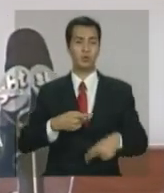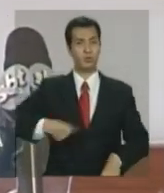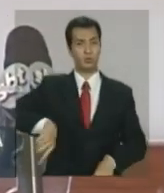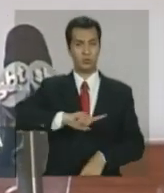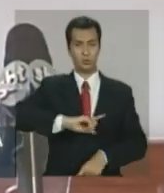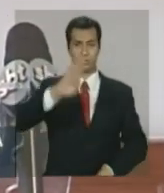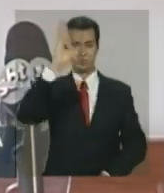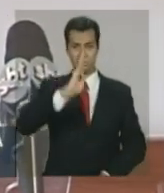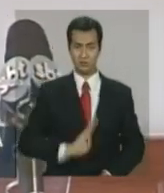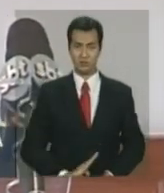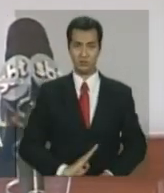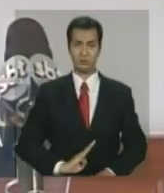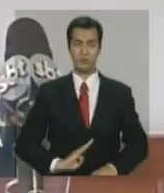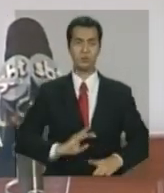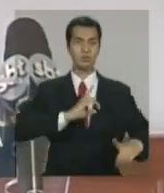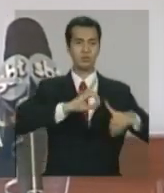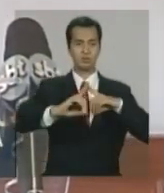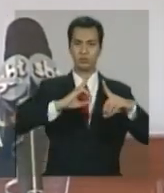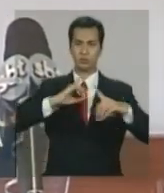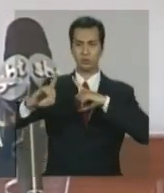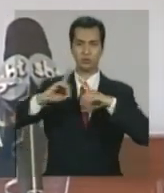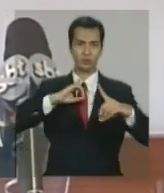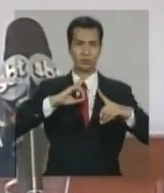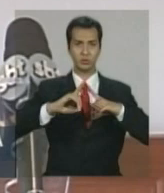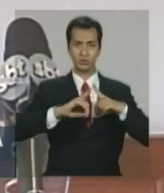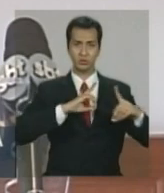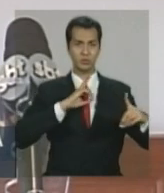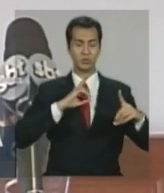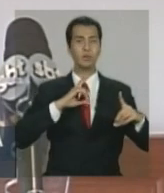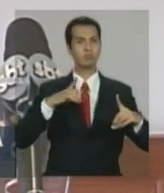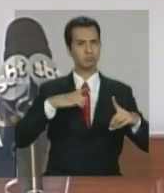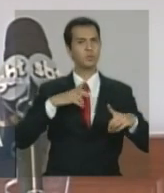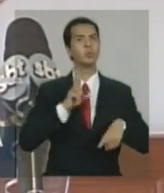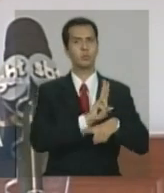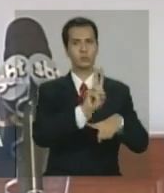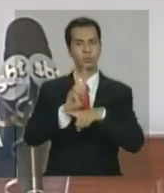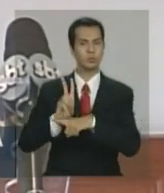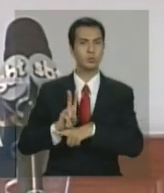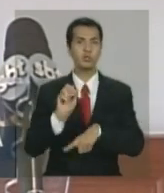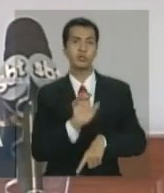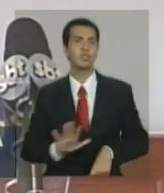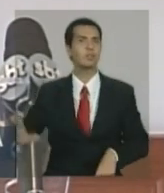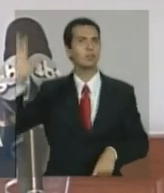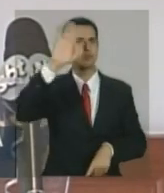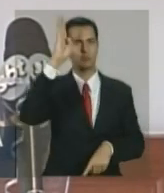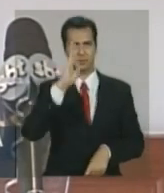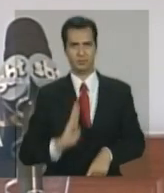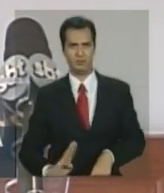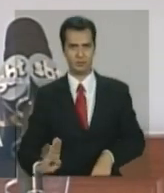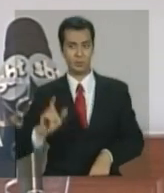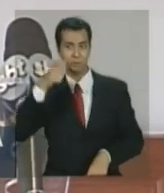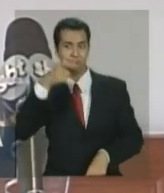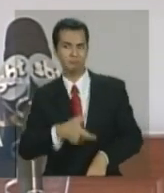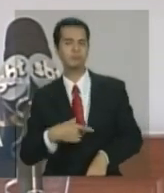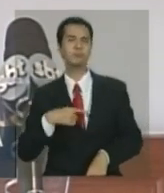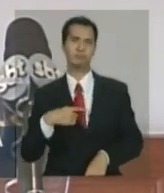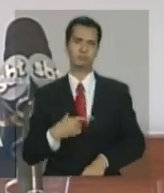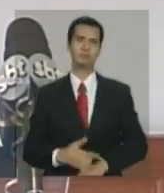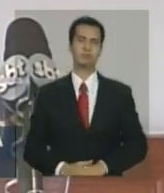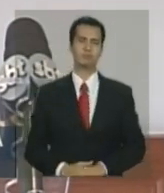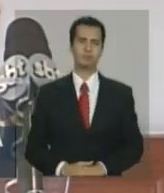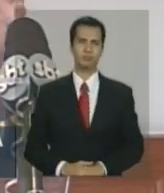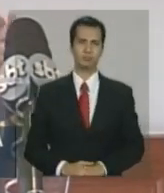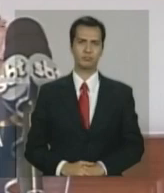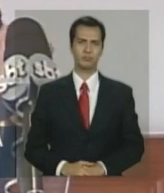discussão não atrapalha o interesse geral do país. Nós não fazemos isso. A senhora acabou vencendo